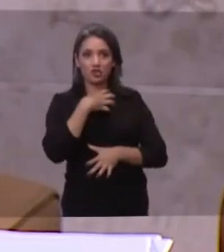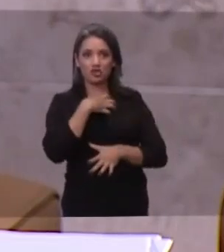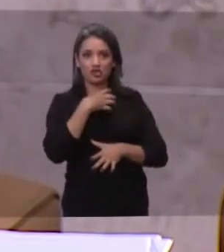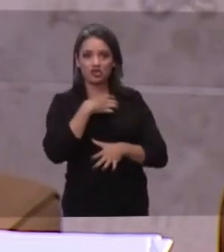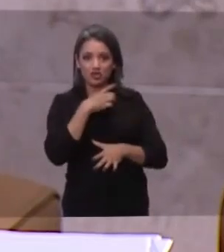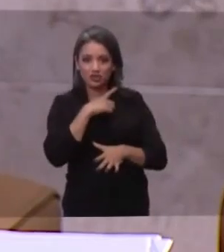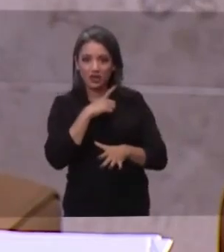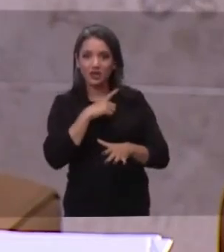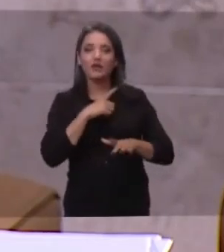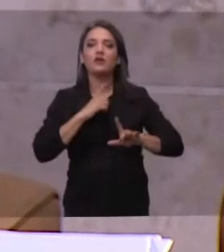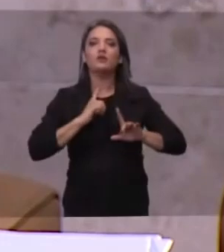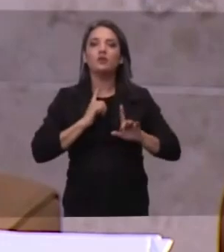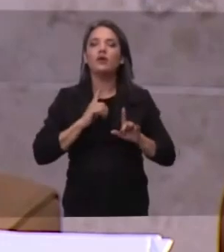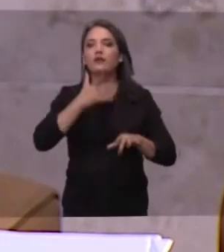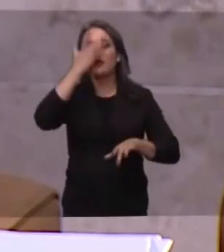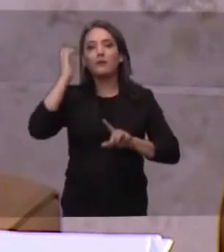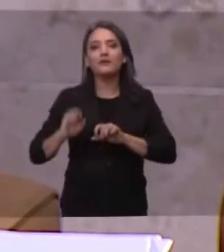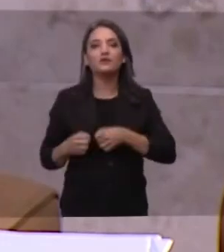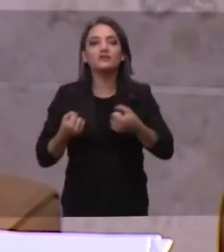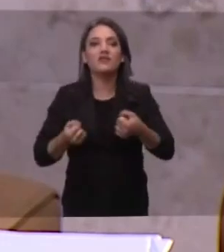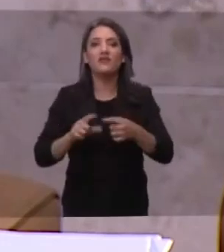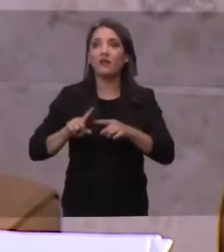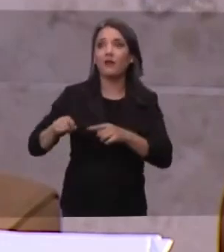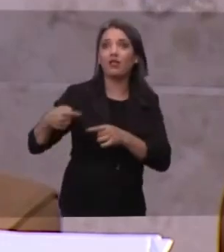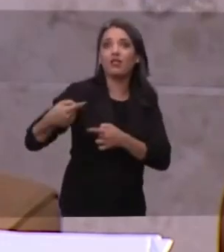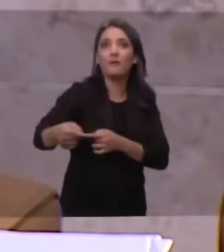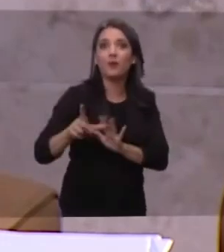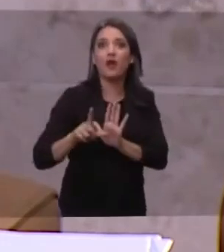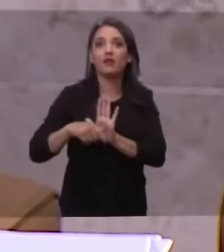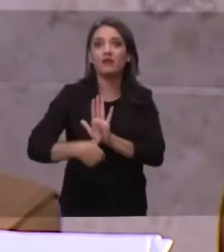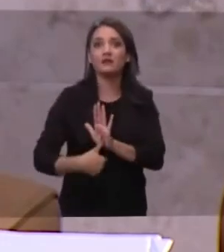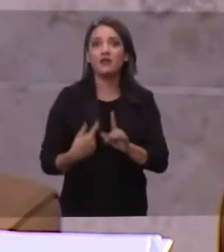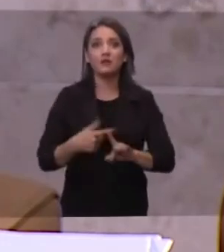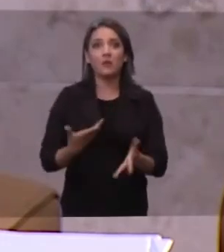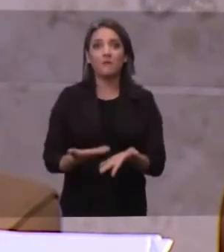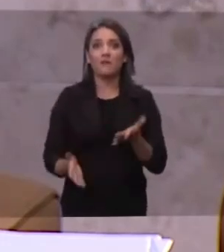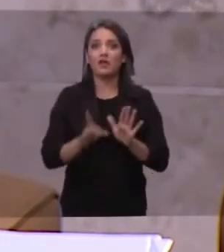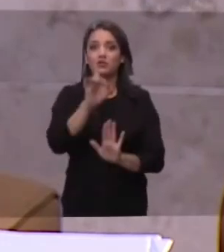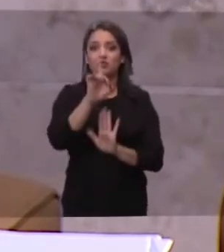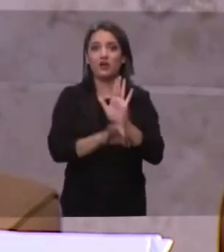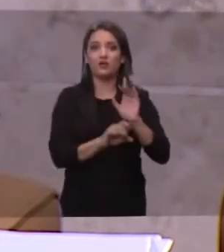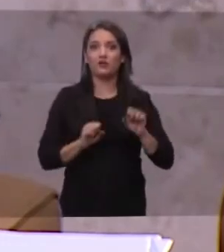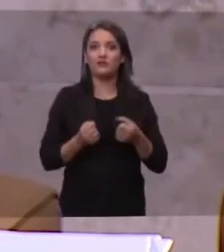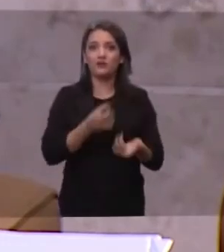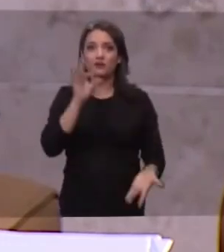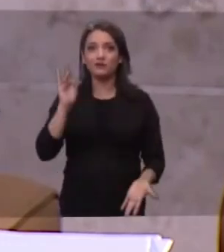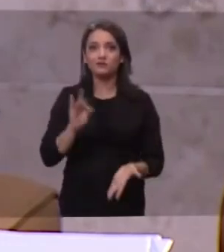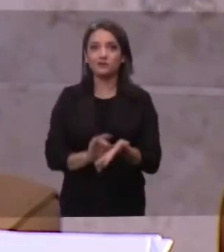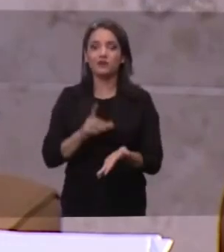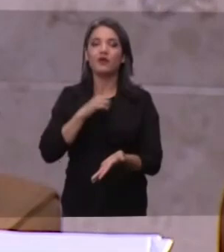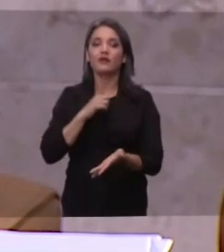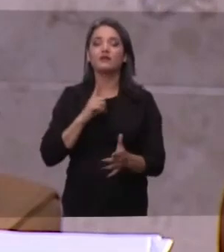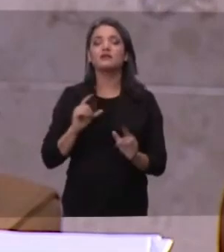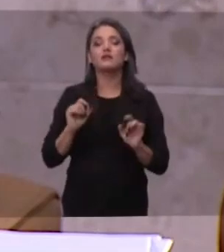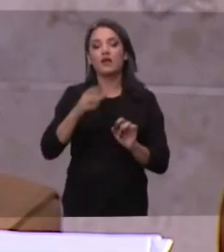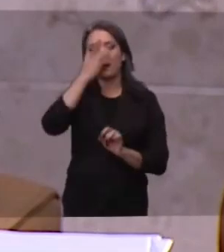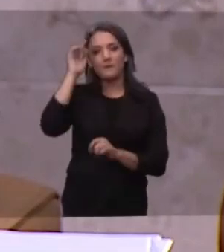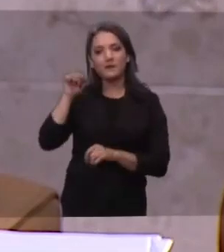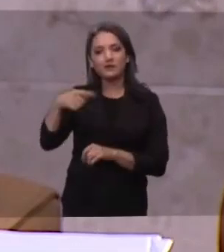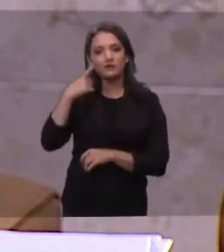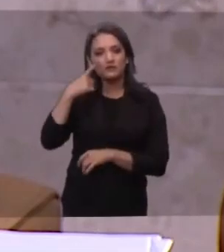contraditório postergado que, comprometendo o direito de defesa efetiva, sujeitasse o interessado